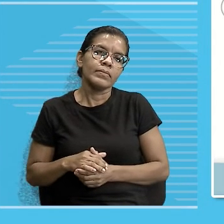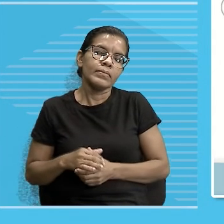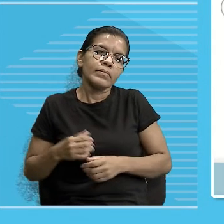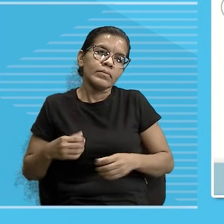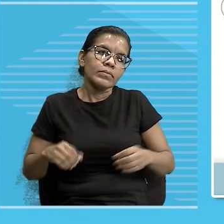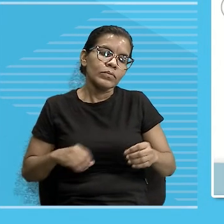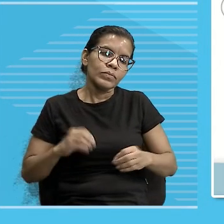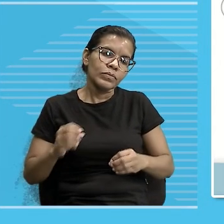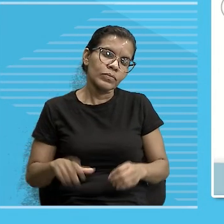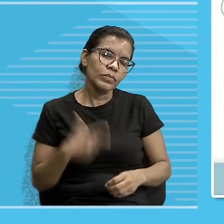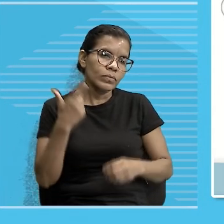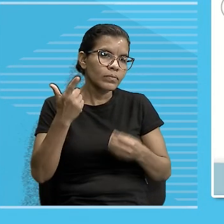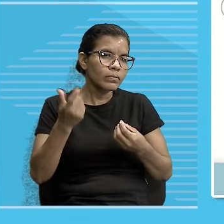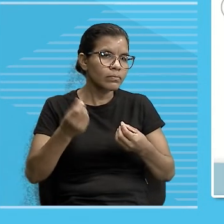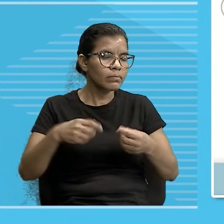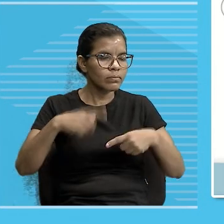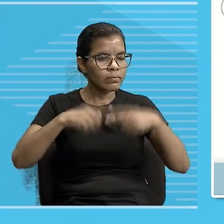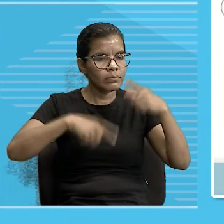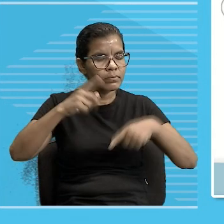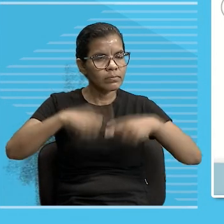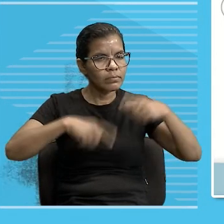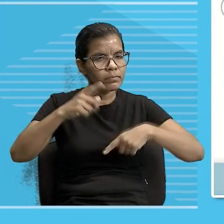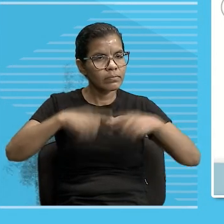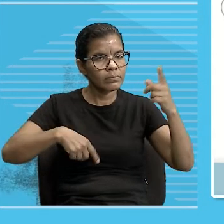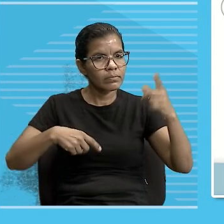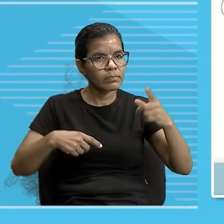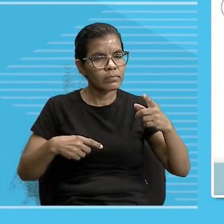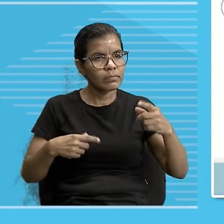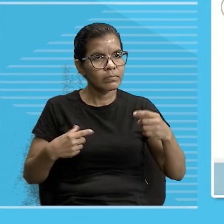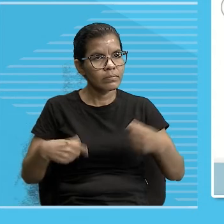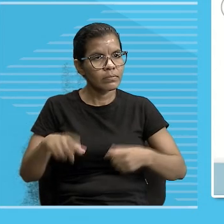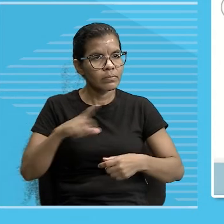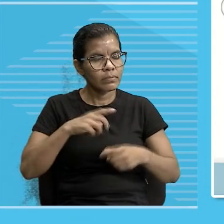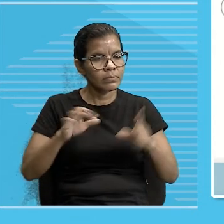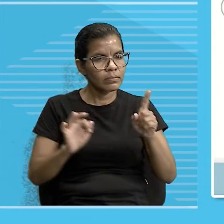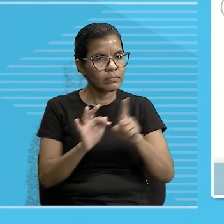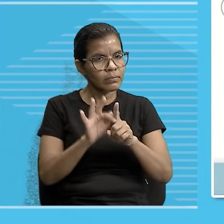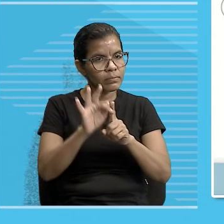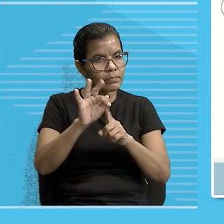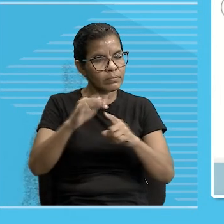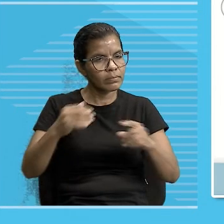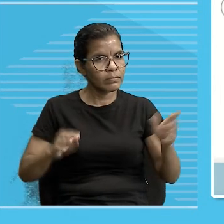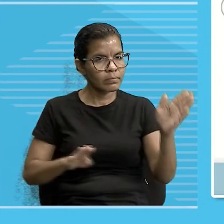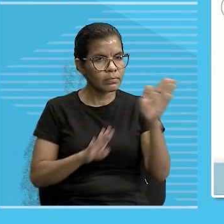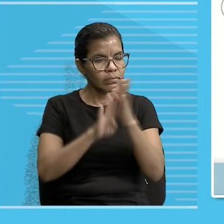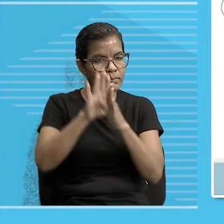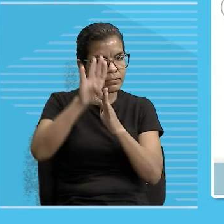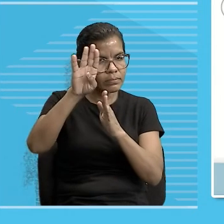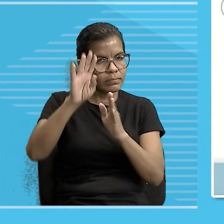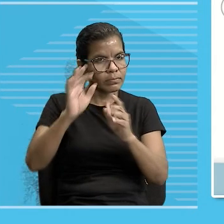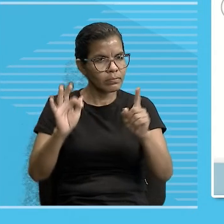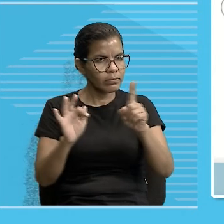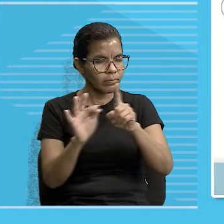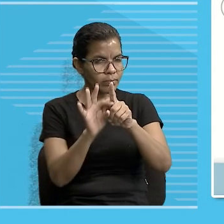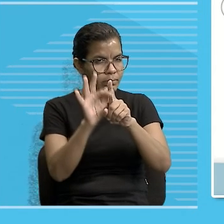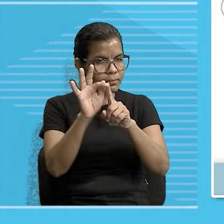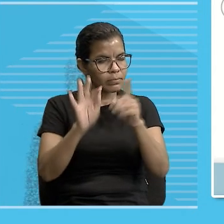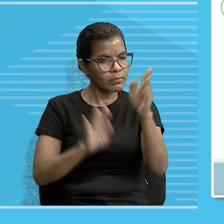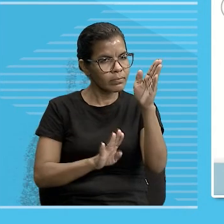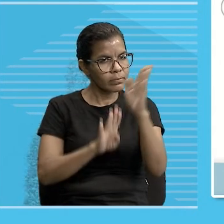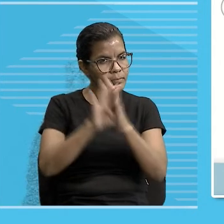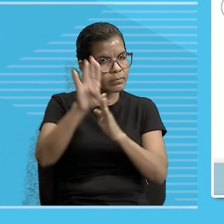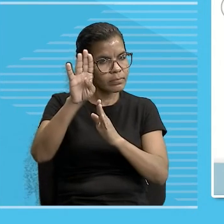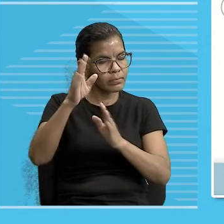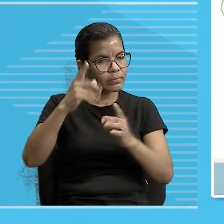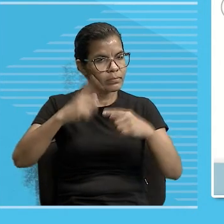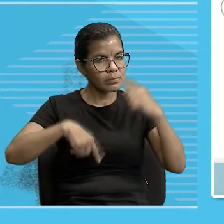Então, quando um objeto tem temperatura máxima, tem temperatura alta,